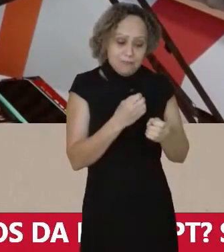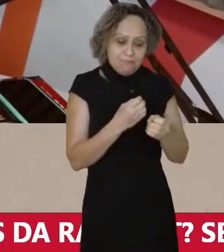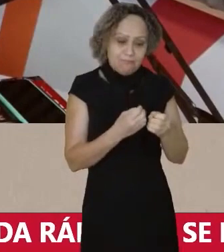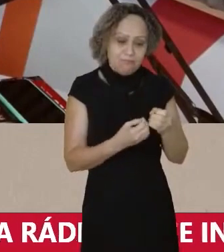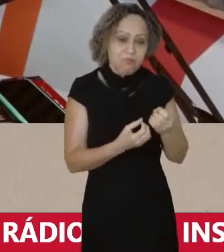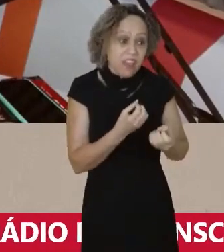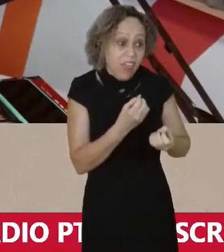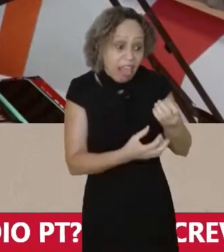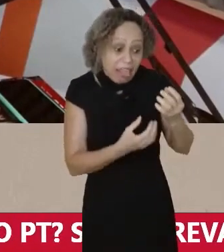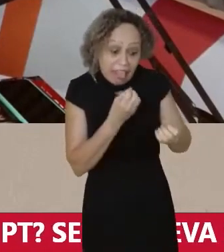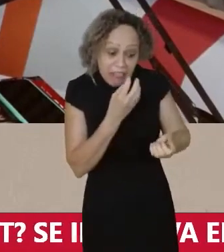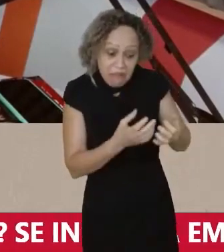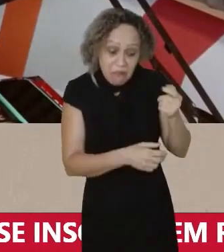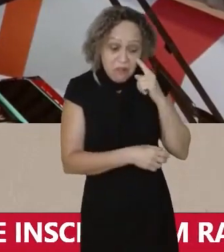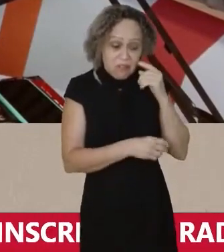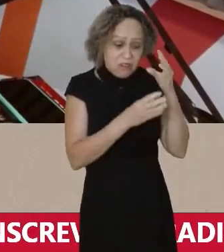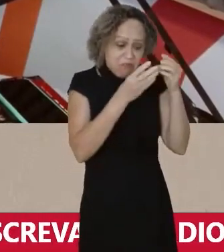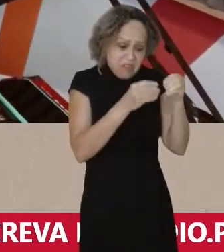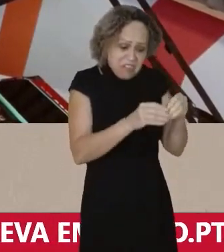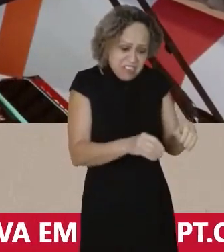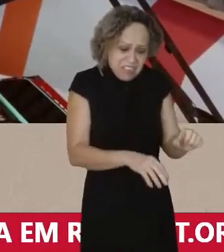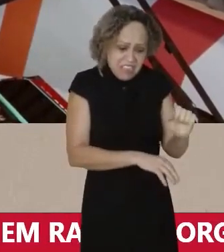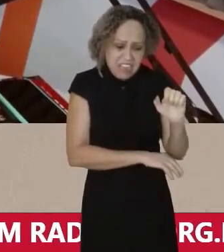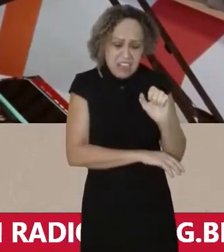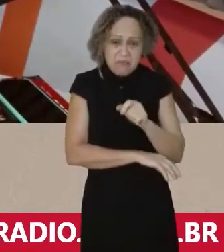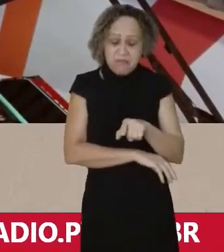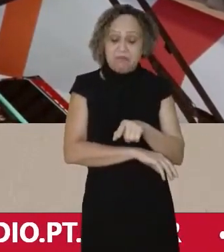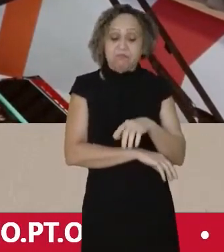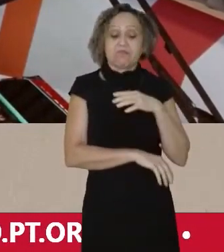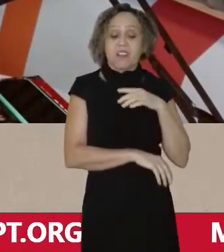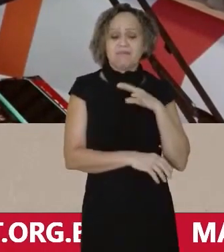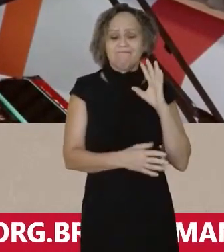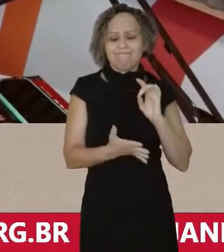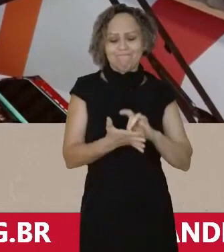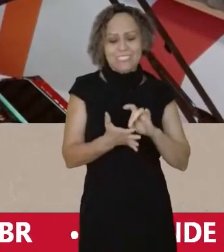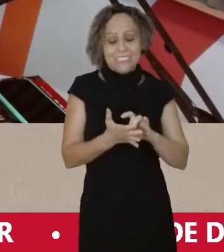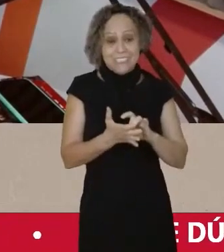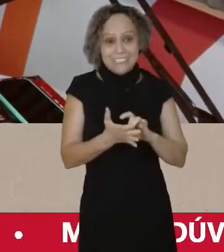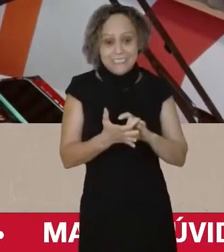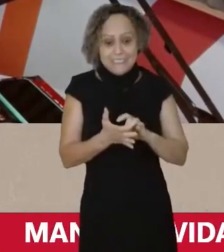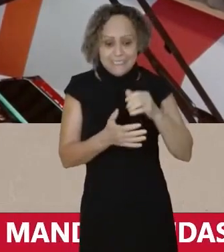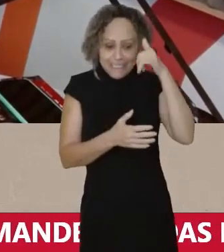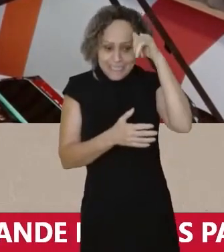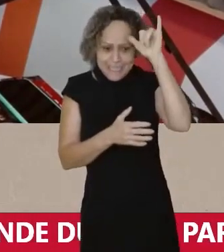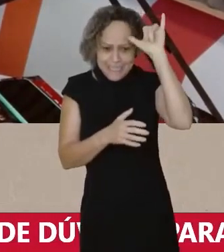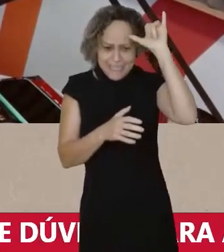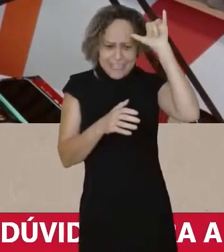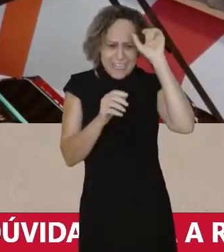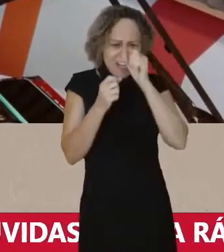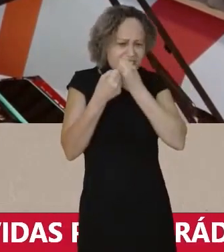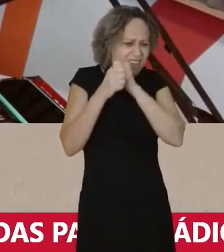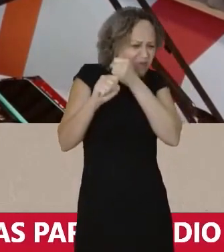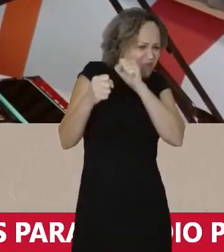os pastos. Na verdade, criação de gado, é muito triste ver que é o pulmão do